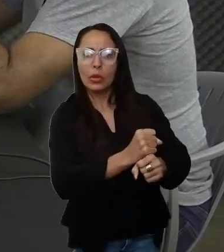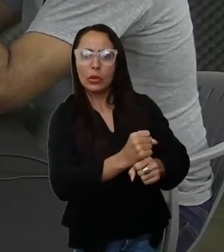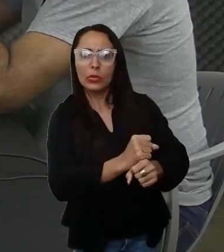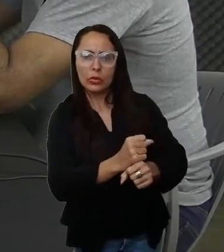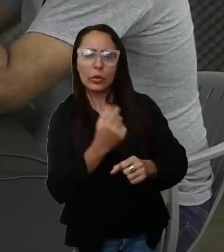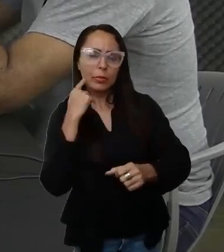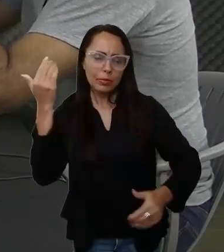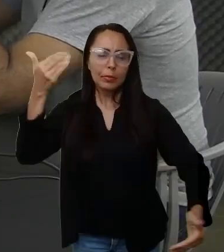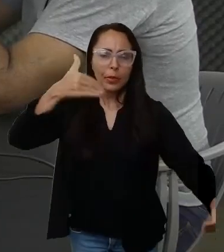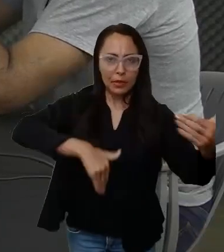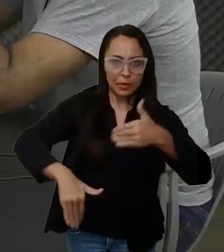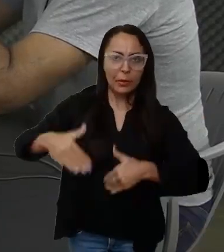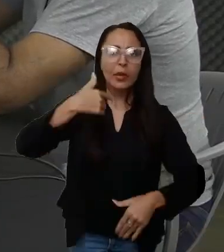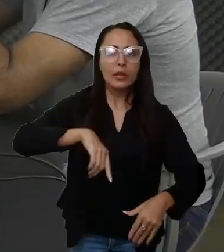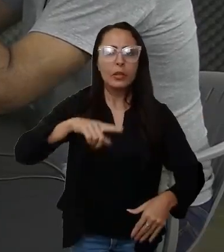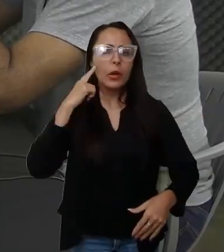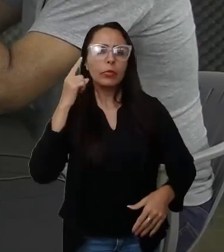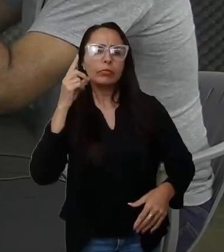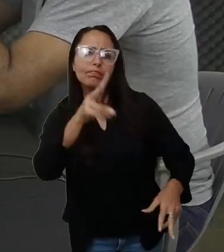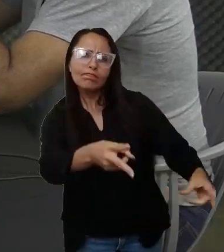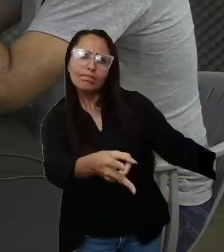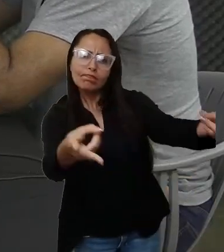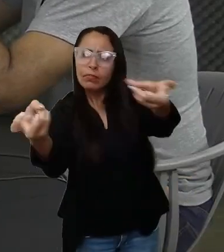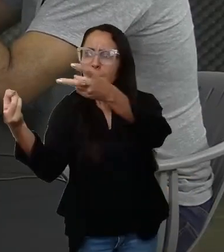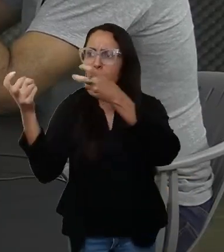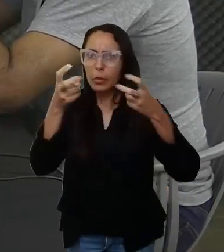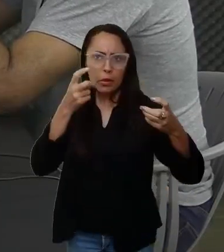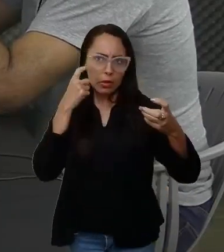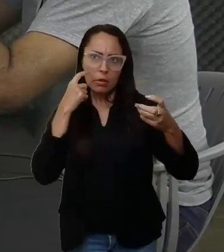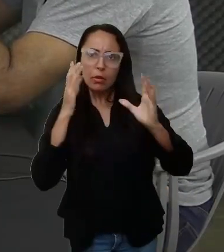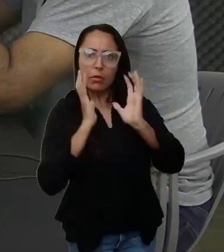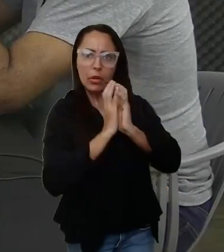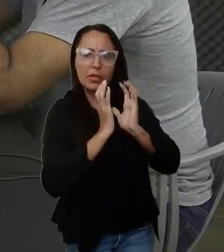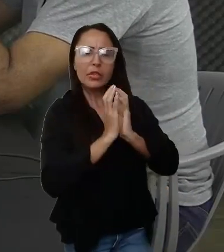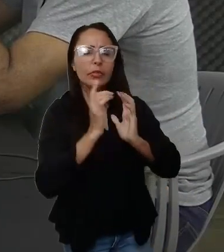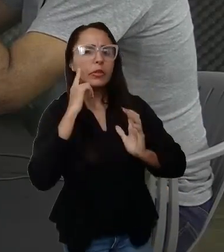participei, eu verifiquei que no Recife tem